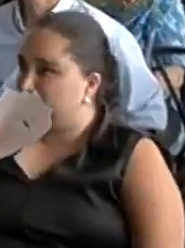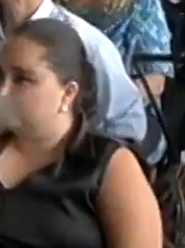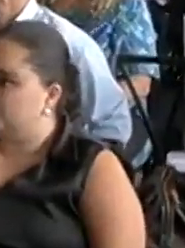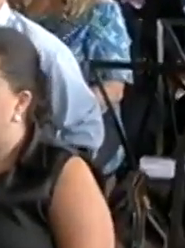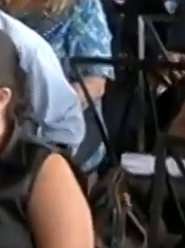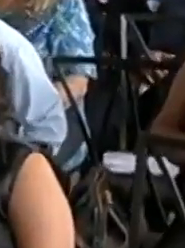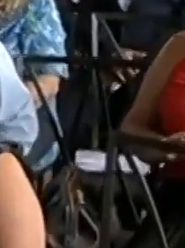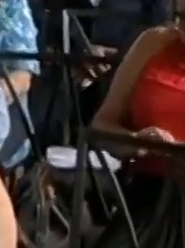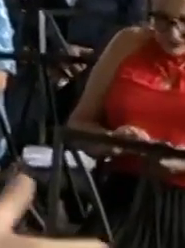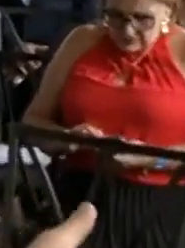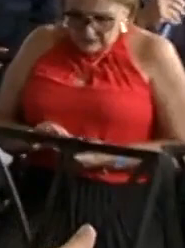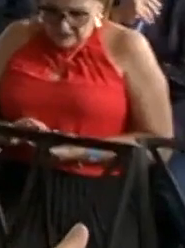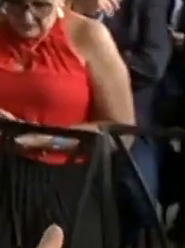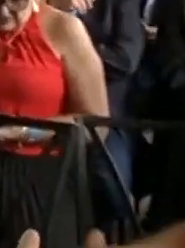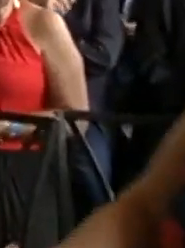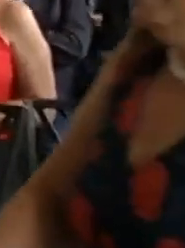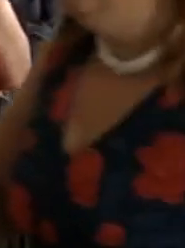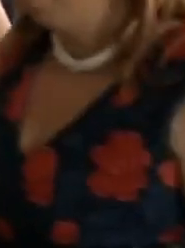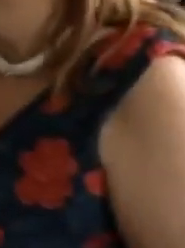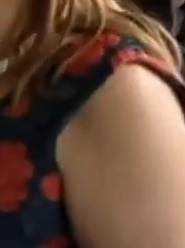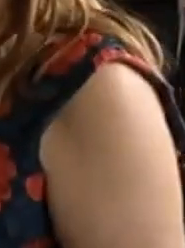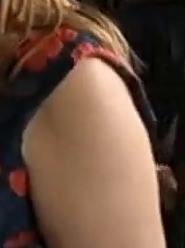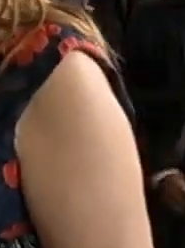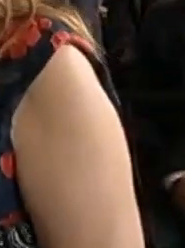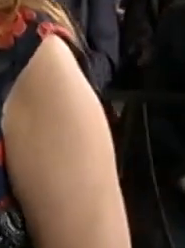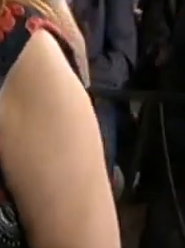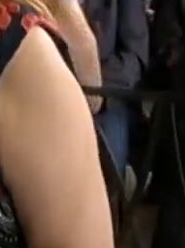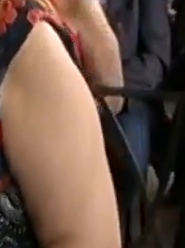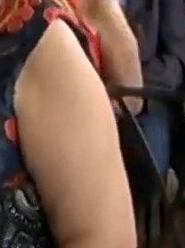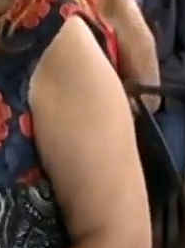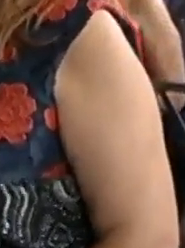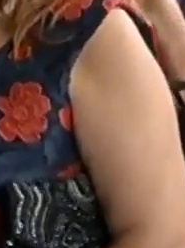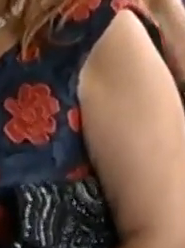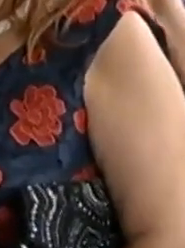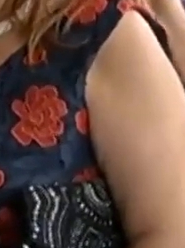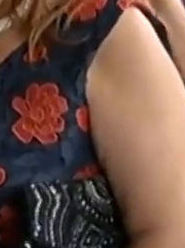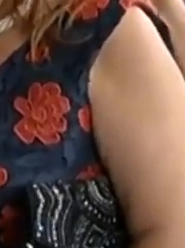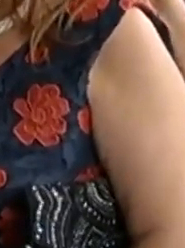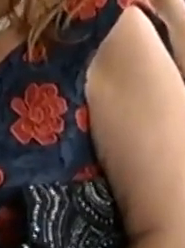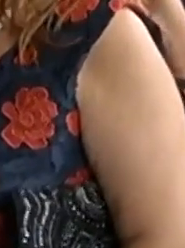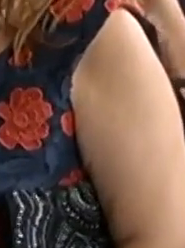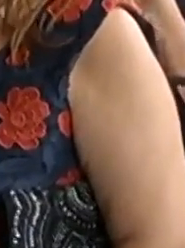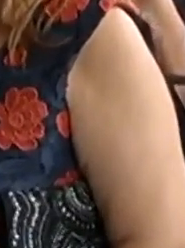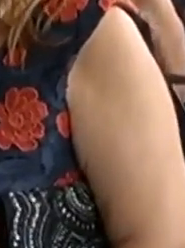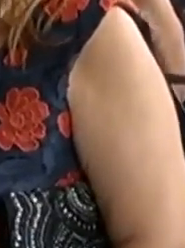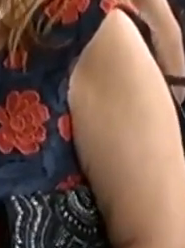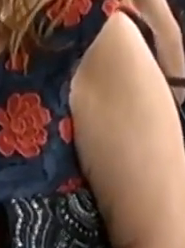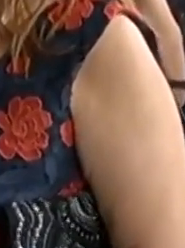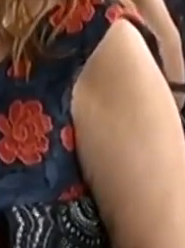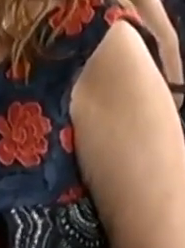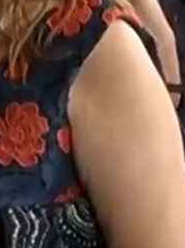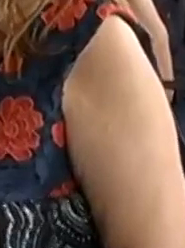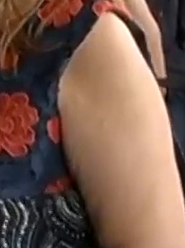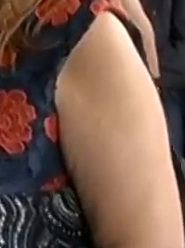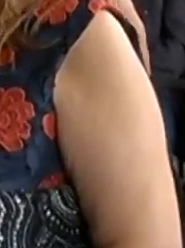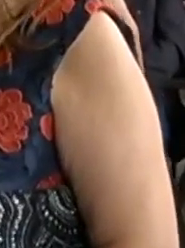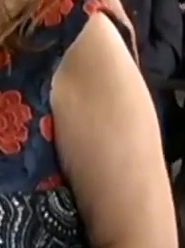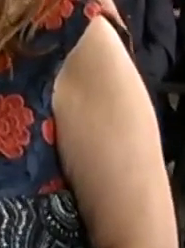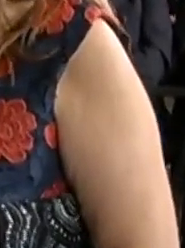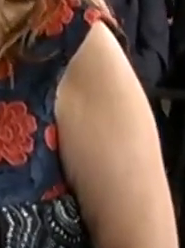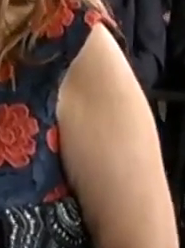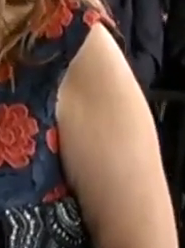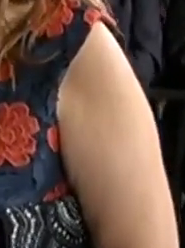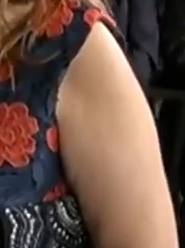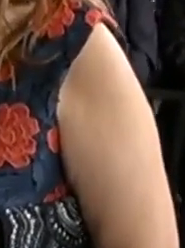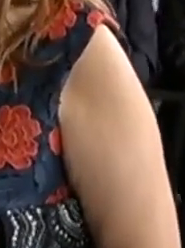com a Ângela Vitor. Boa tarde, tudo bem? Vereadora, presidente da Câmara de Carmo do Rio do Claro, região sudoeste, né? Sudoeste